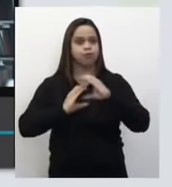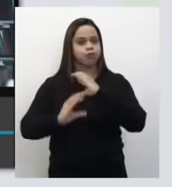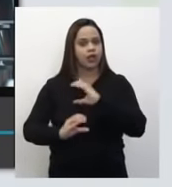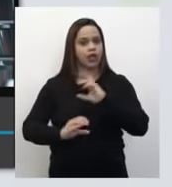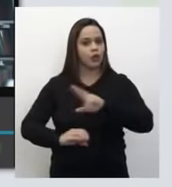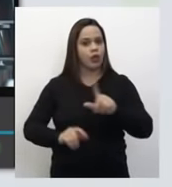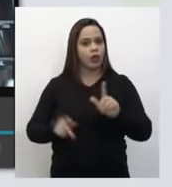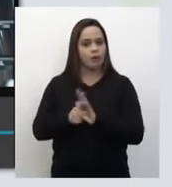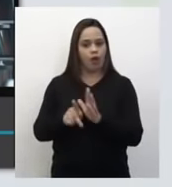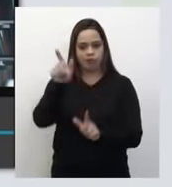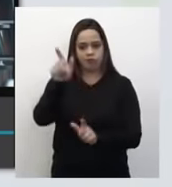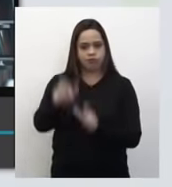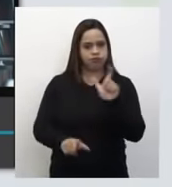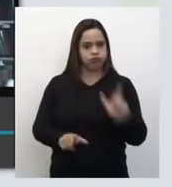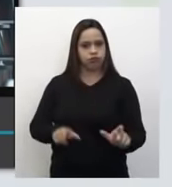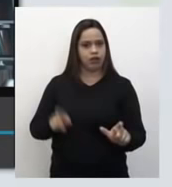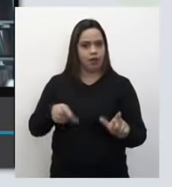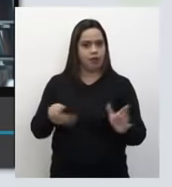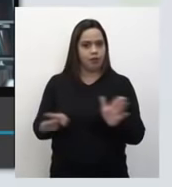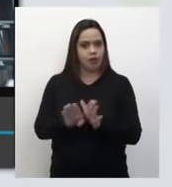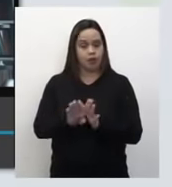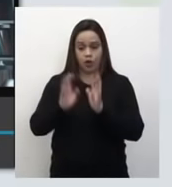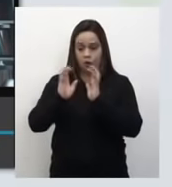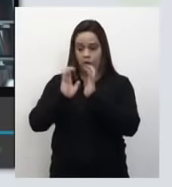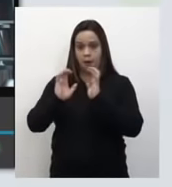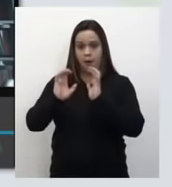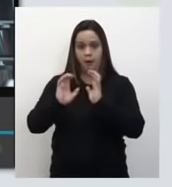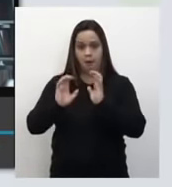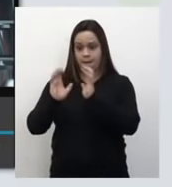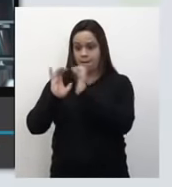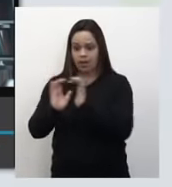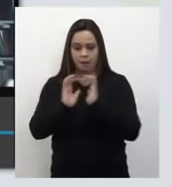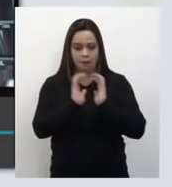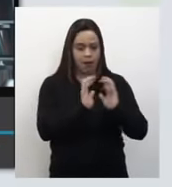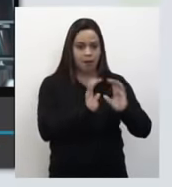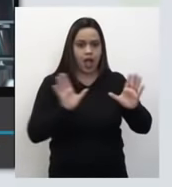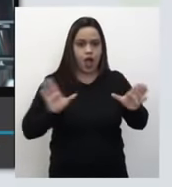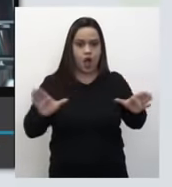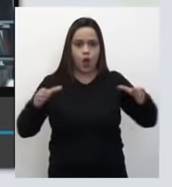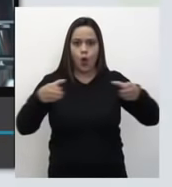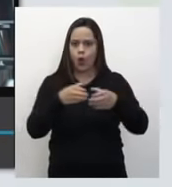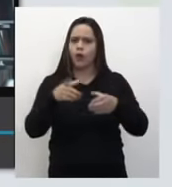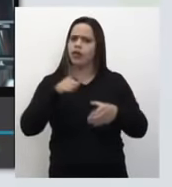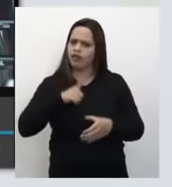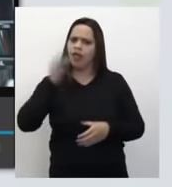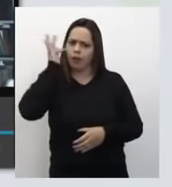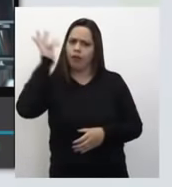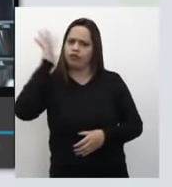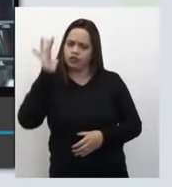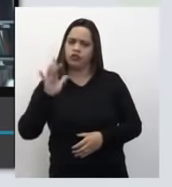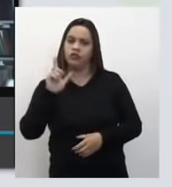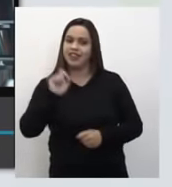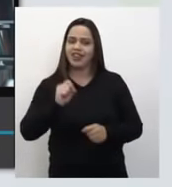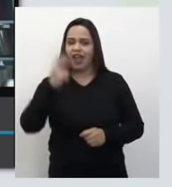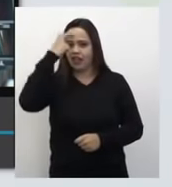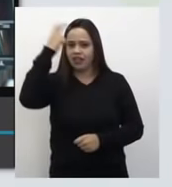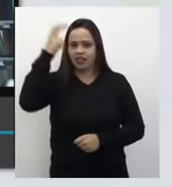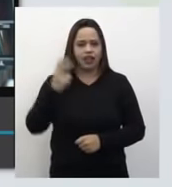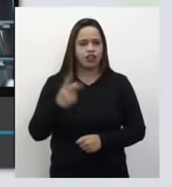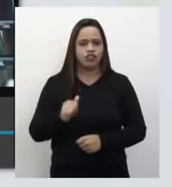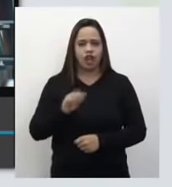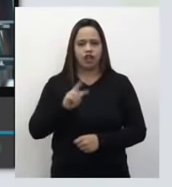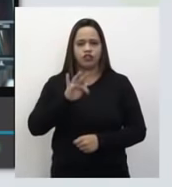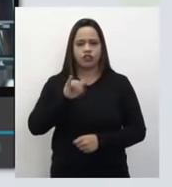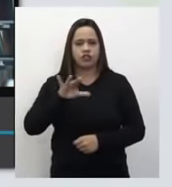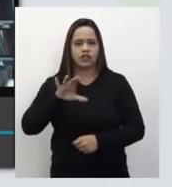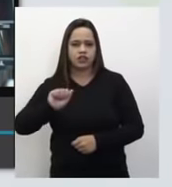indivíduos, elas fizessem parte de uma mente coletiva mesmo. Né? Inclusive tem toda uma filosofia sobre isso. Isso tem a ver com inteligência artificial, tem a ver